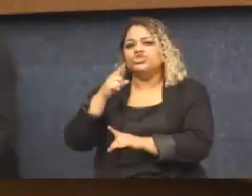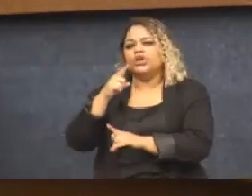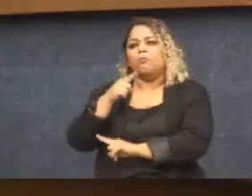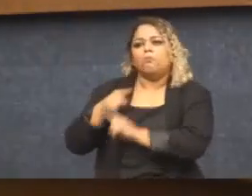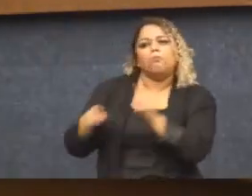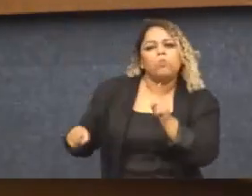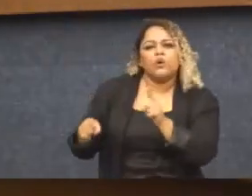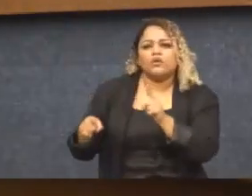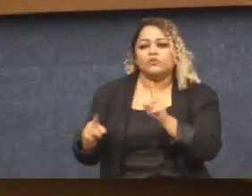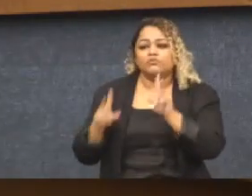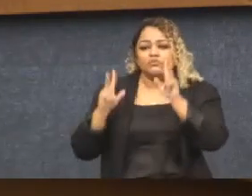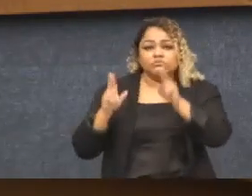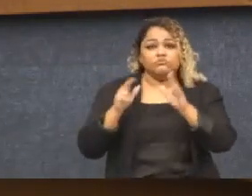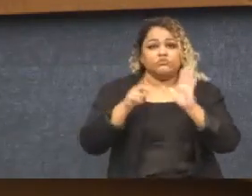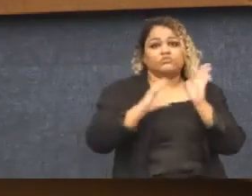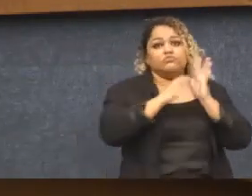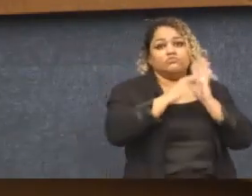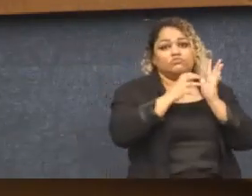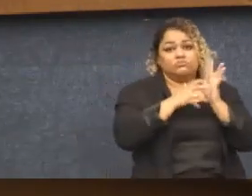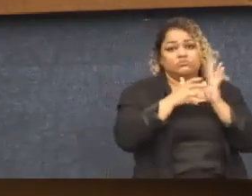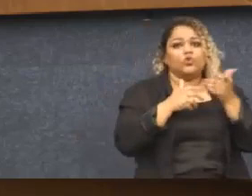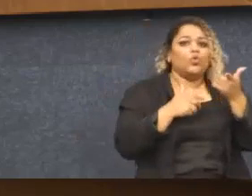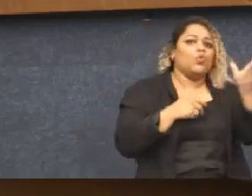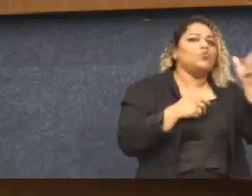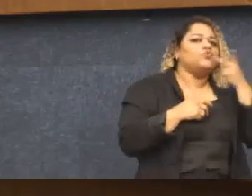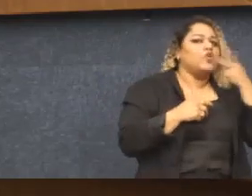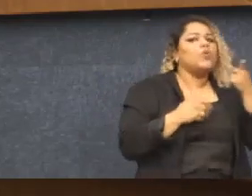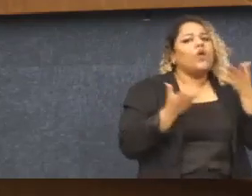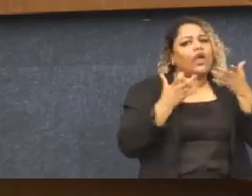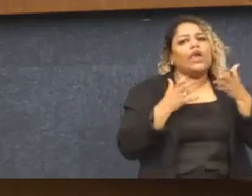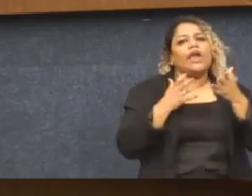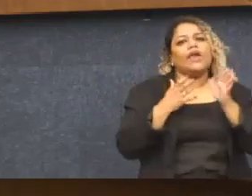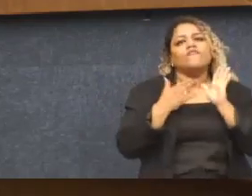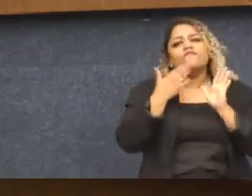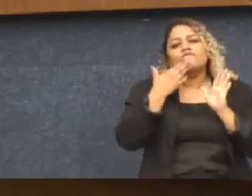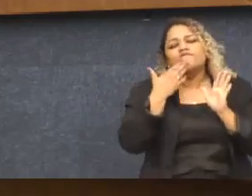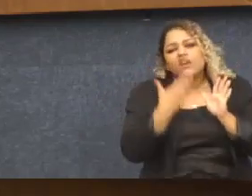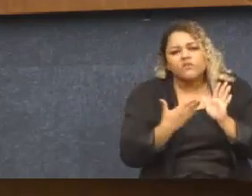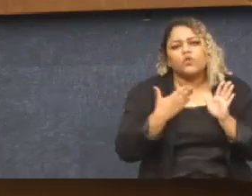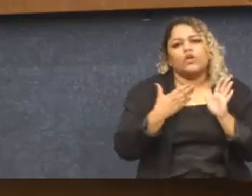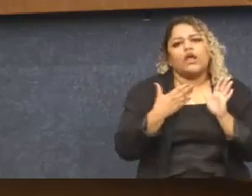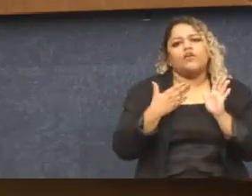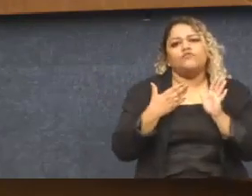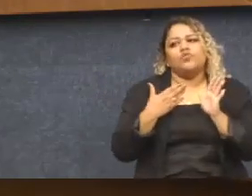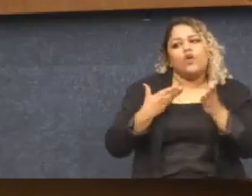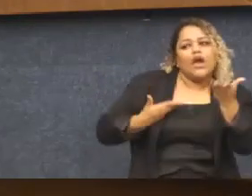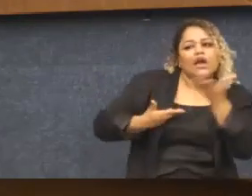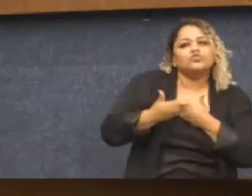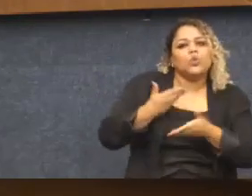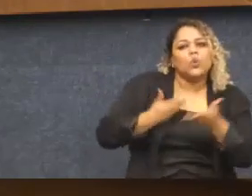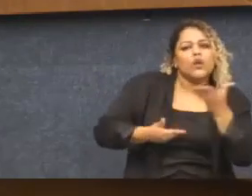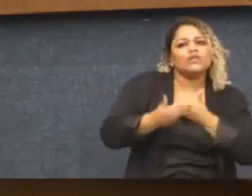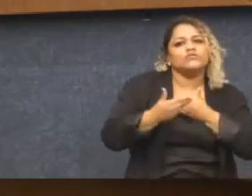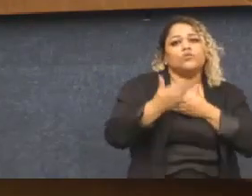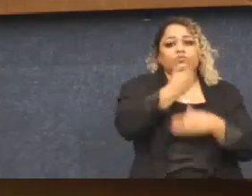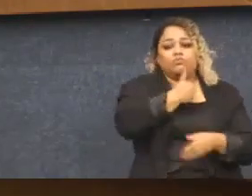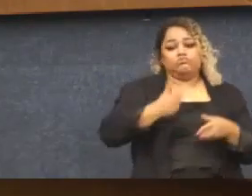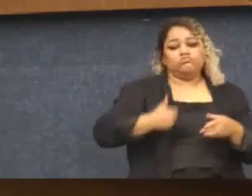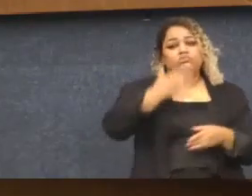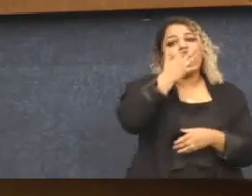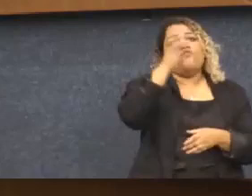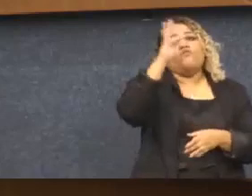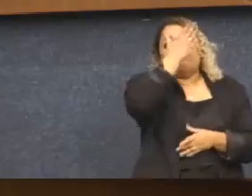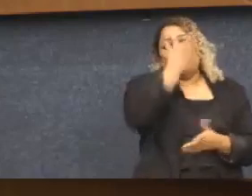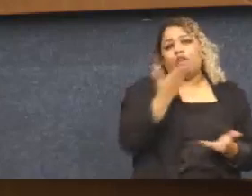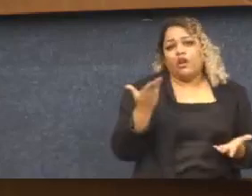como outros partidos já se colocaram favoráveis a fazer uma articulação com o próprio governo federal, que isso sendo